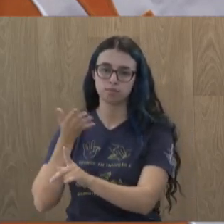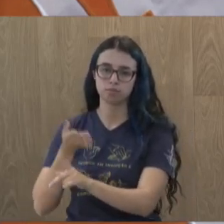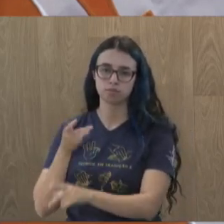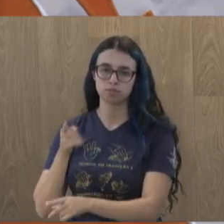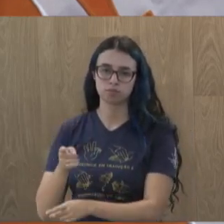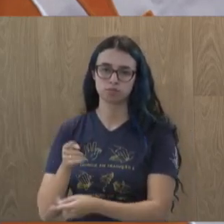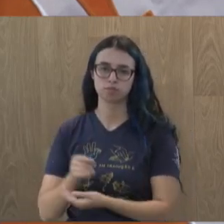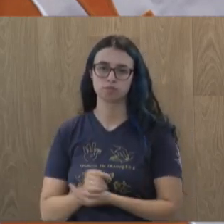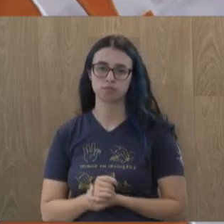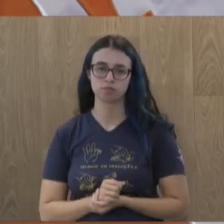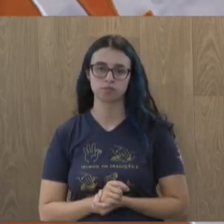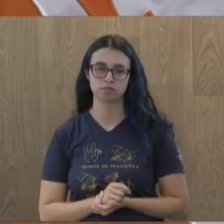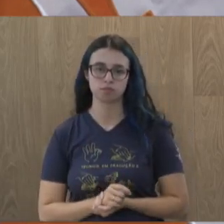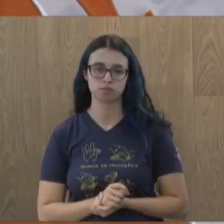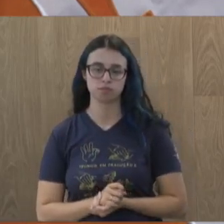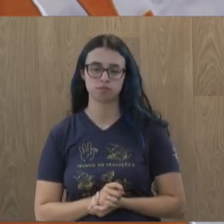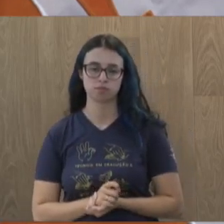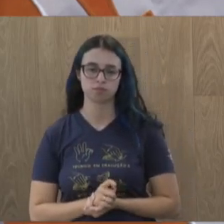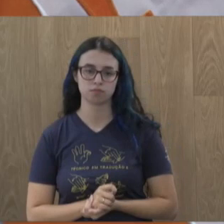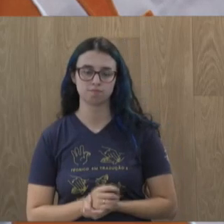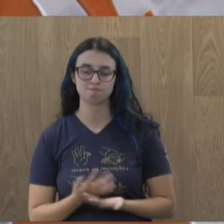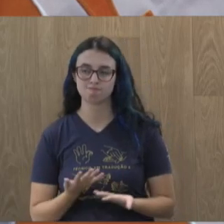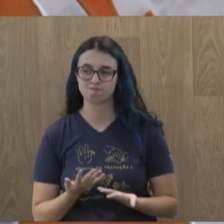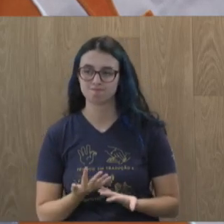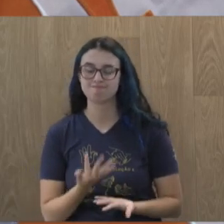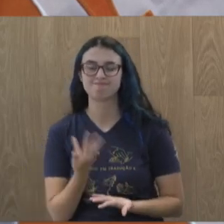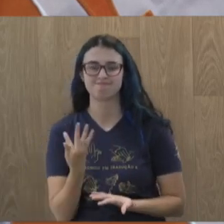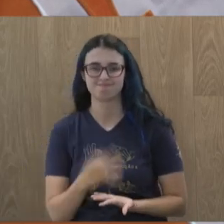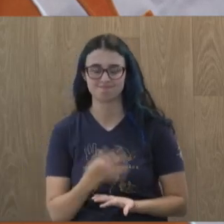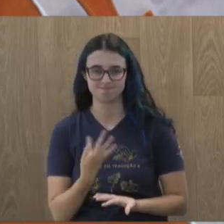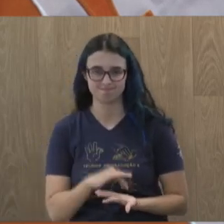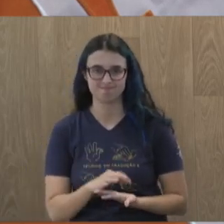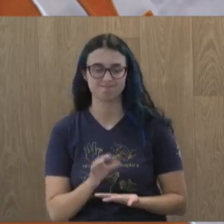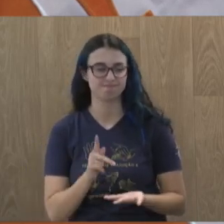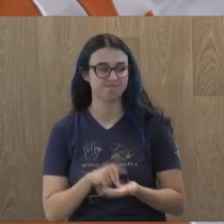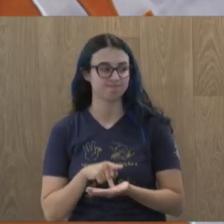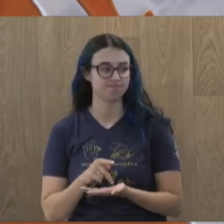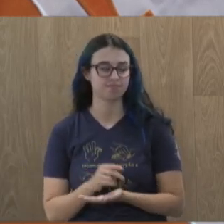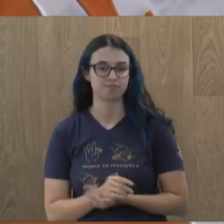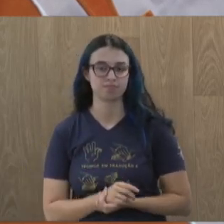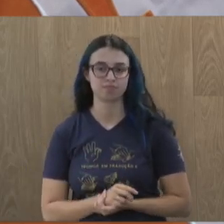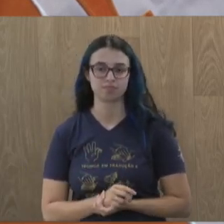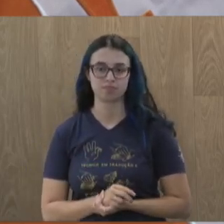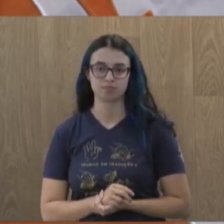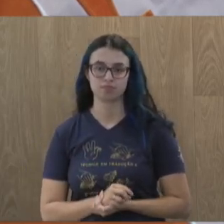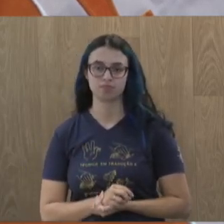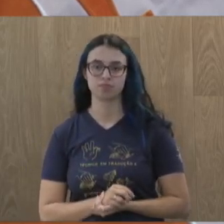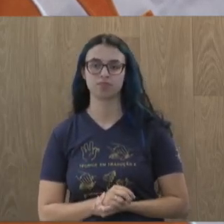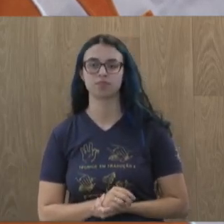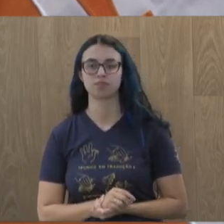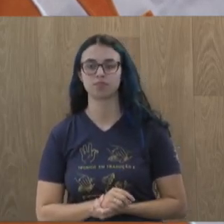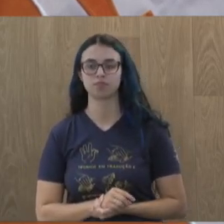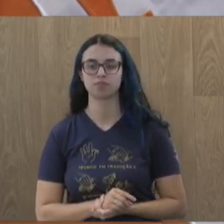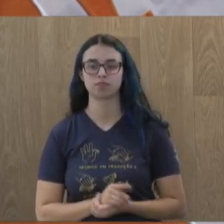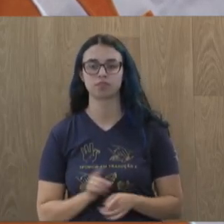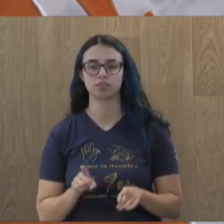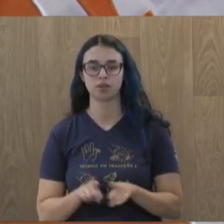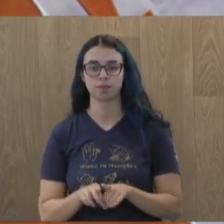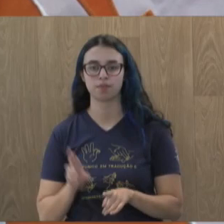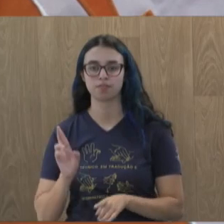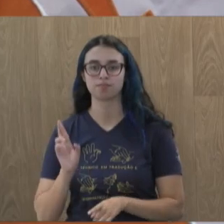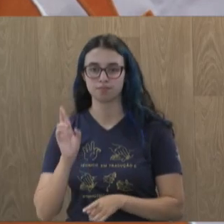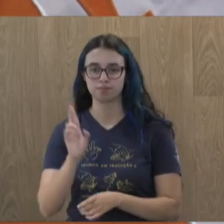E, nossa, como dói, irmão, falar sobre isso. E também vai representar meu amigo